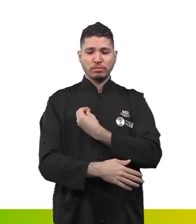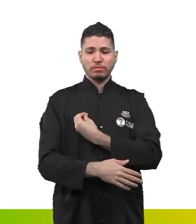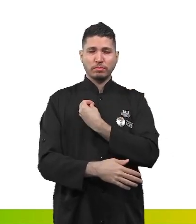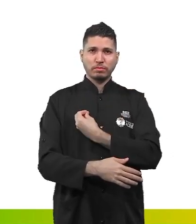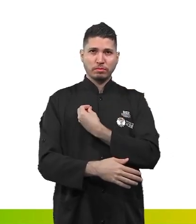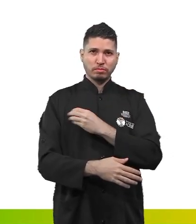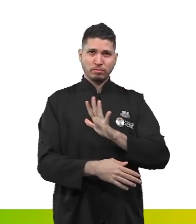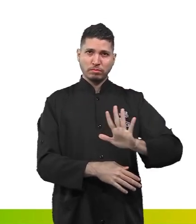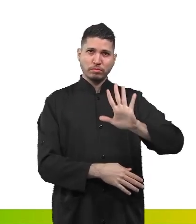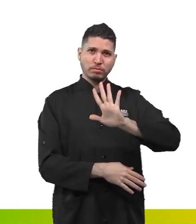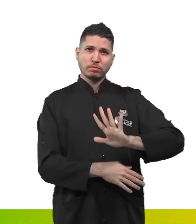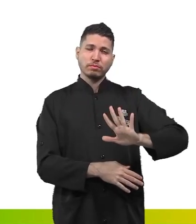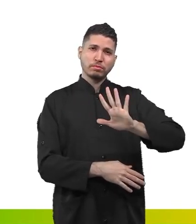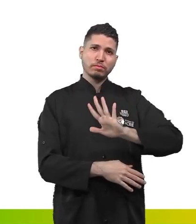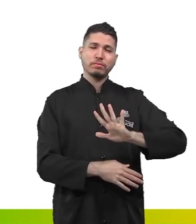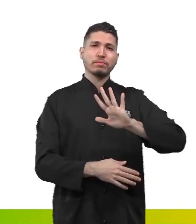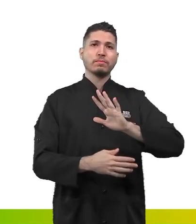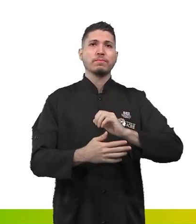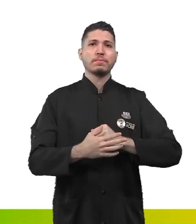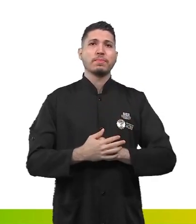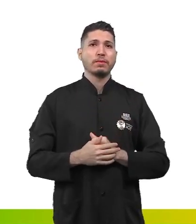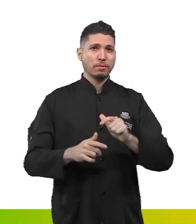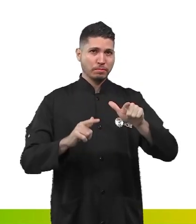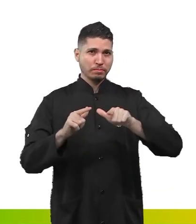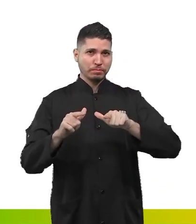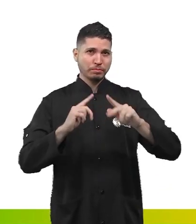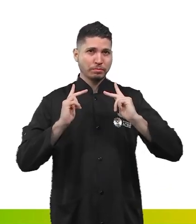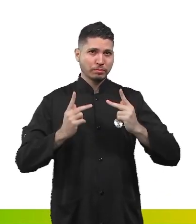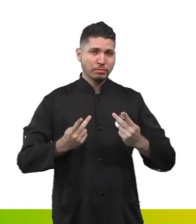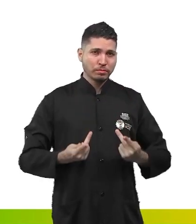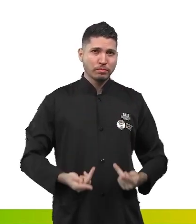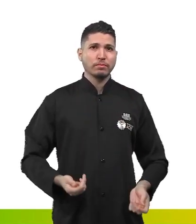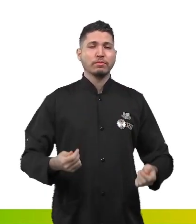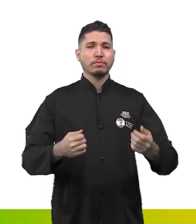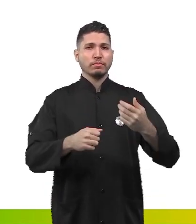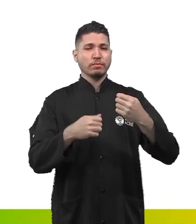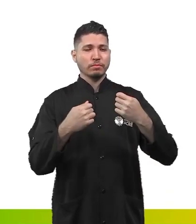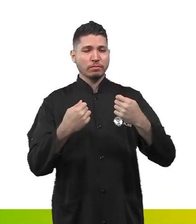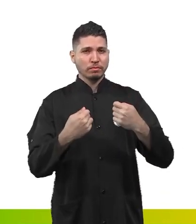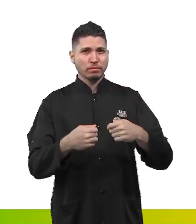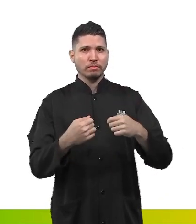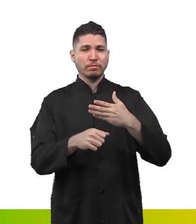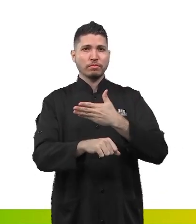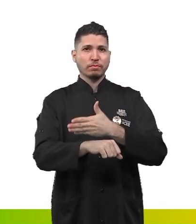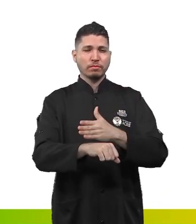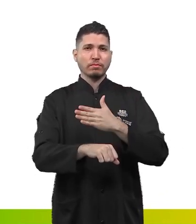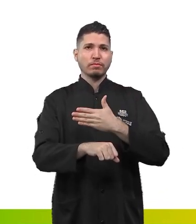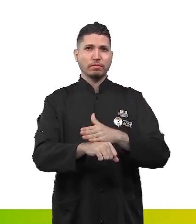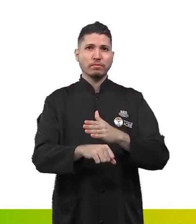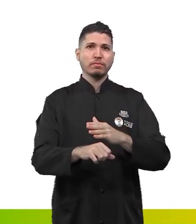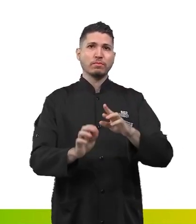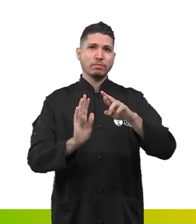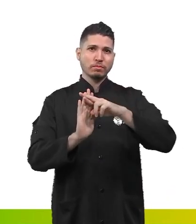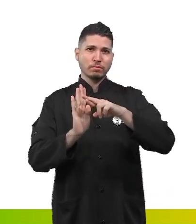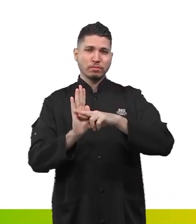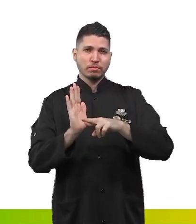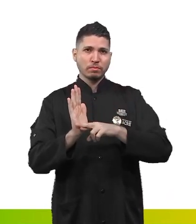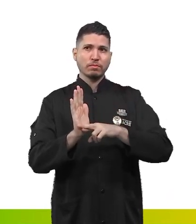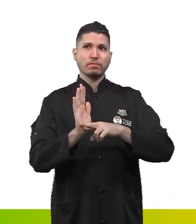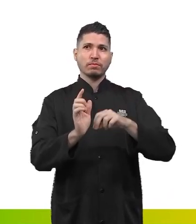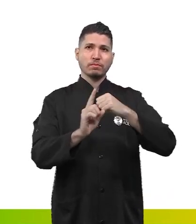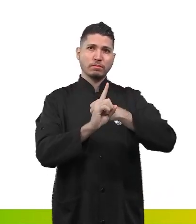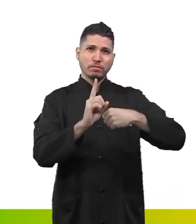todo. O trabalho humano deve ser praticado com critérios